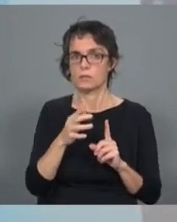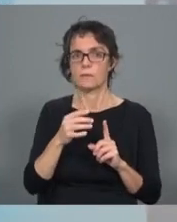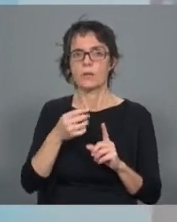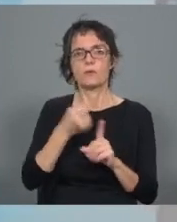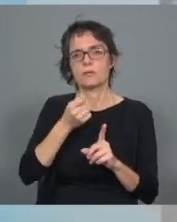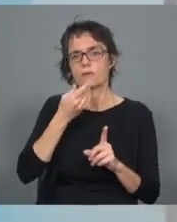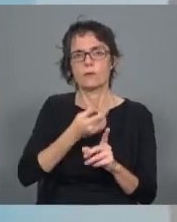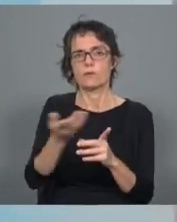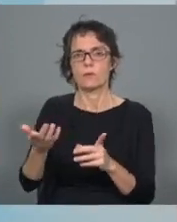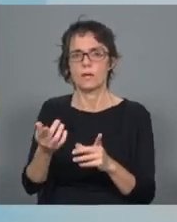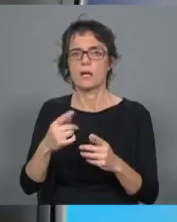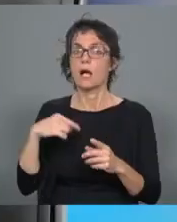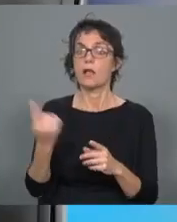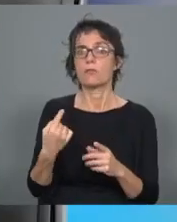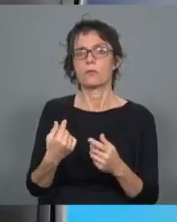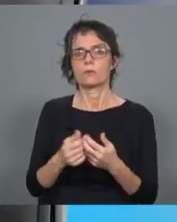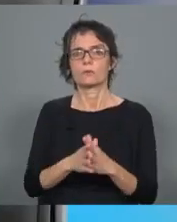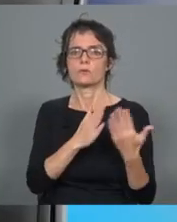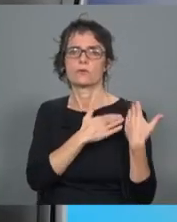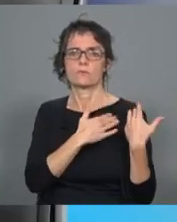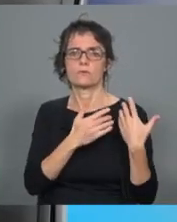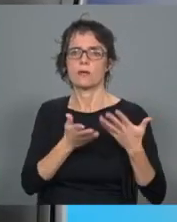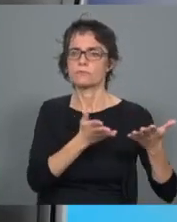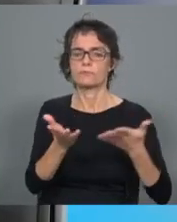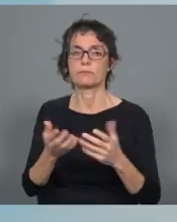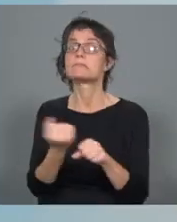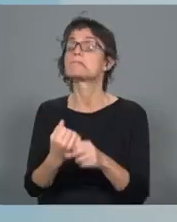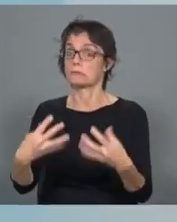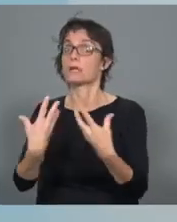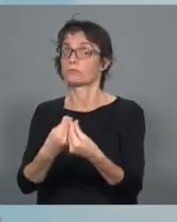todos a nunca baixar os braços, e tem que ser assim. Todos juntos. Claro, obrigado.